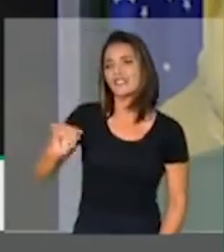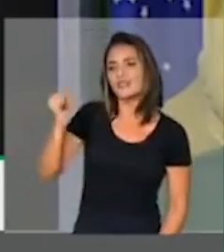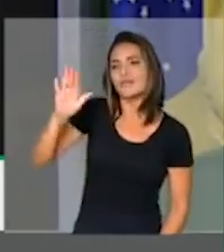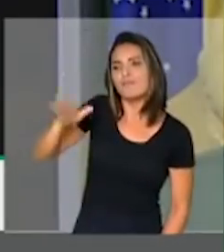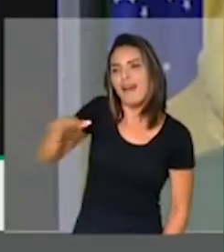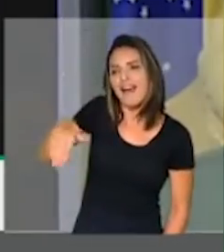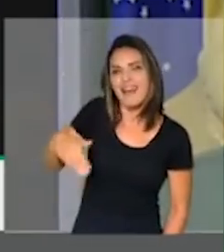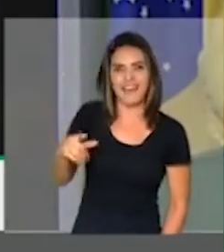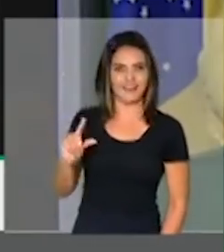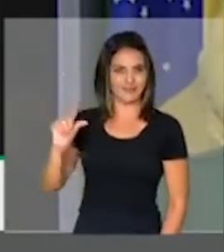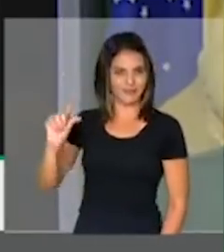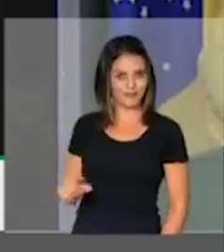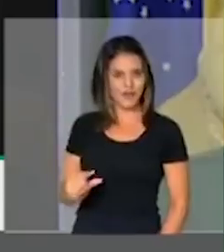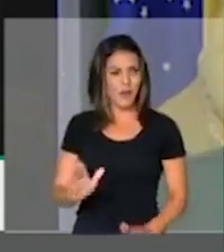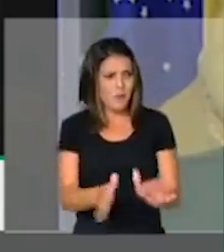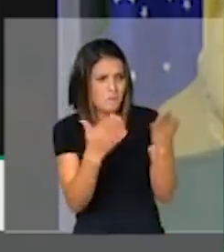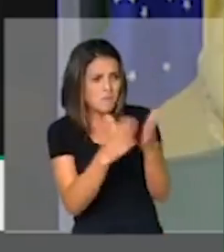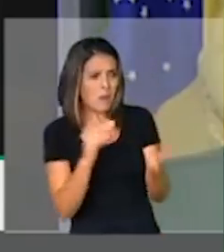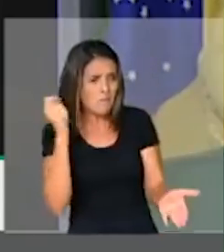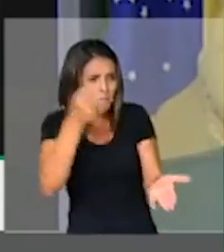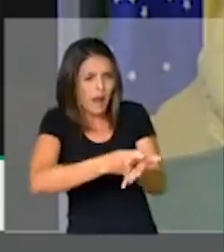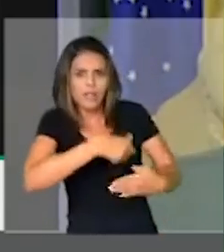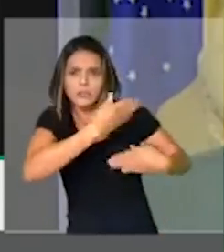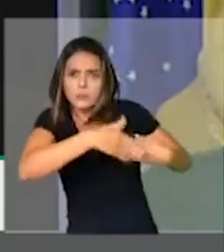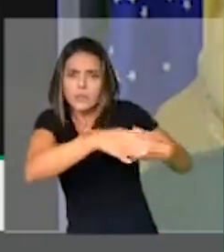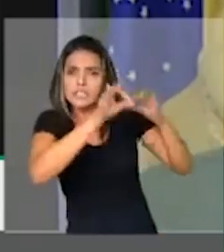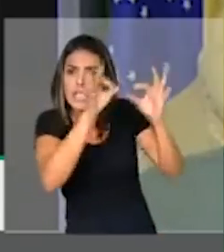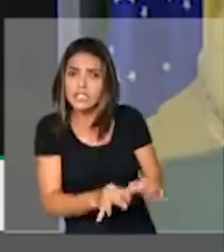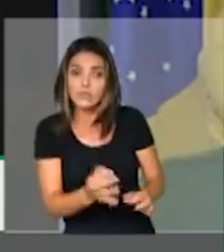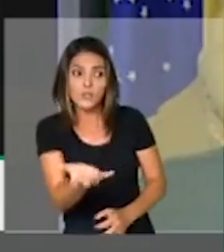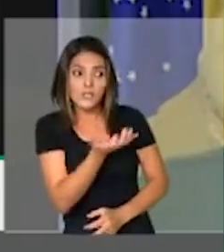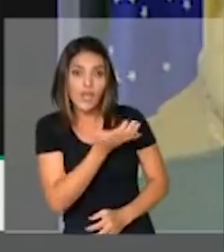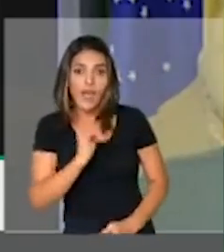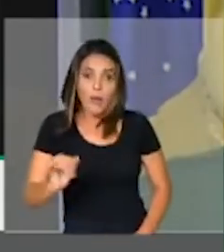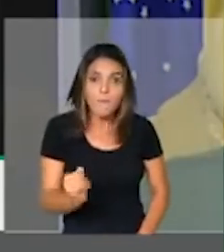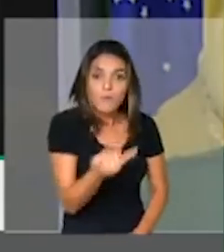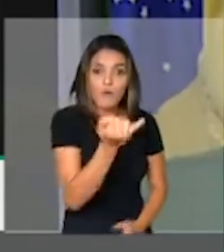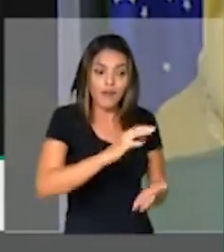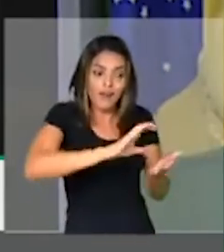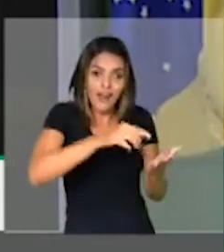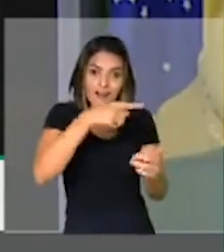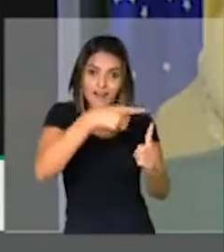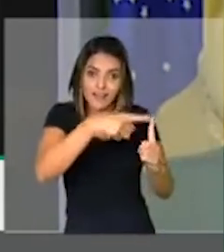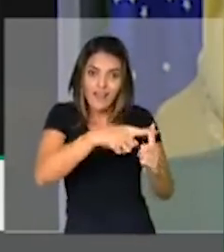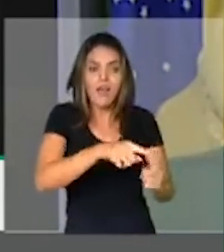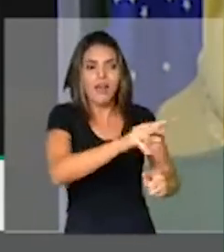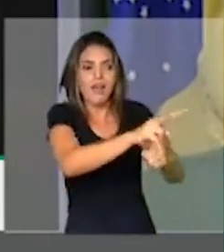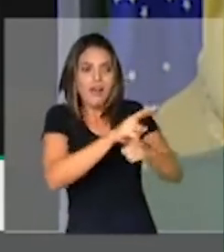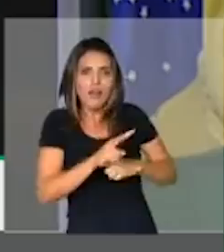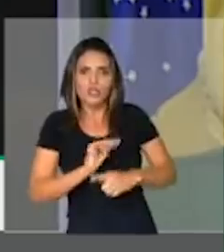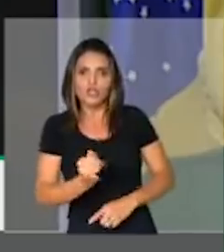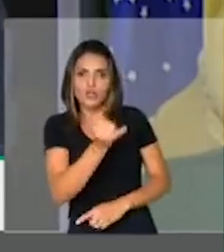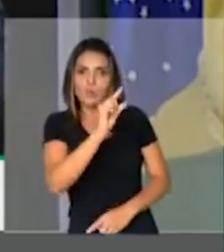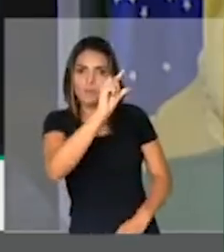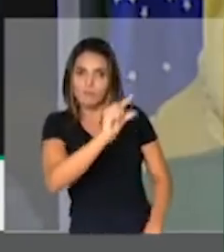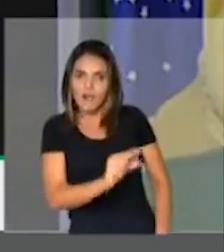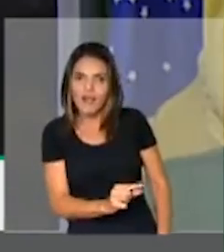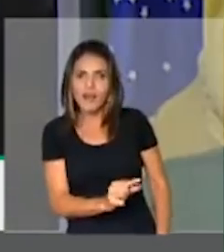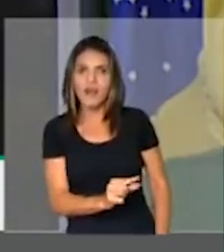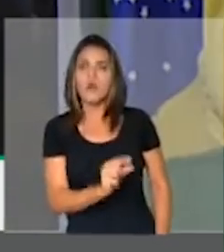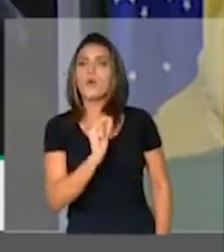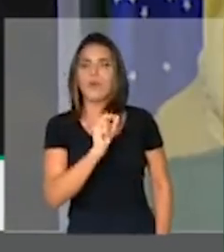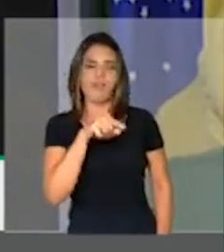que paga suas contas e quer utilizar o cadastro positivo para ter um juro justo, para não ter um dos maiores spreads bancários do